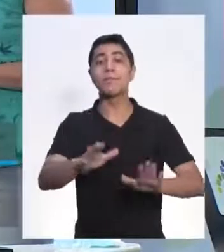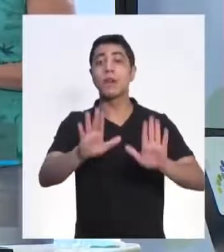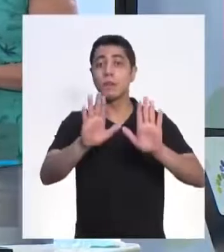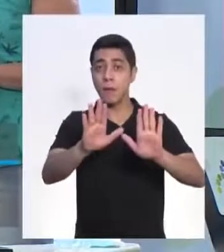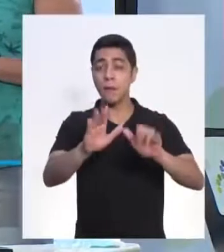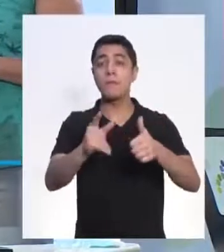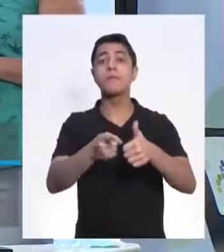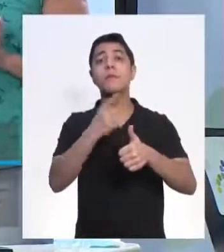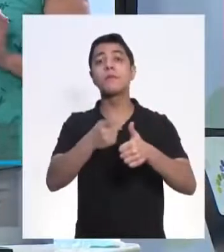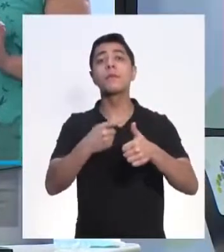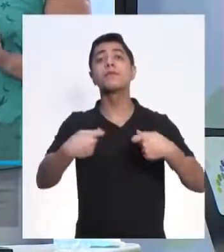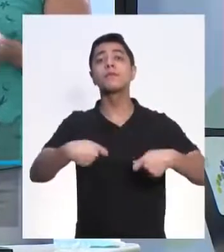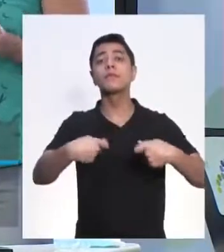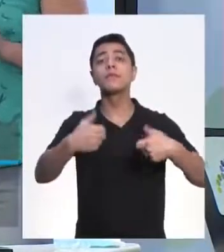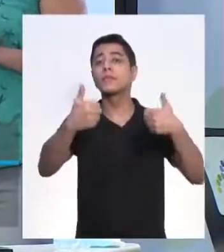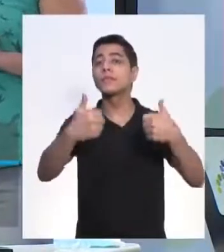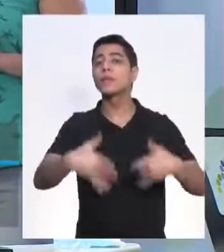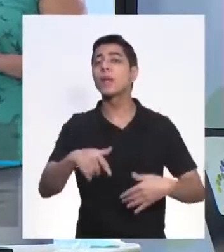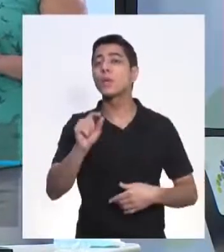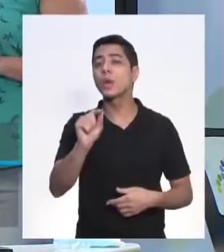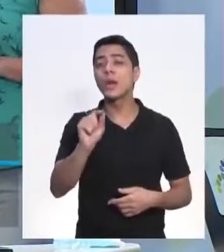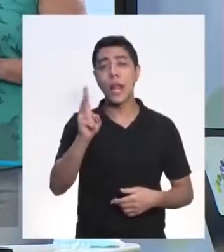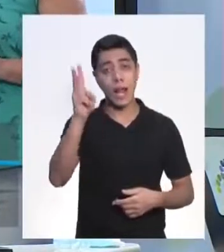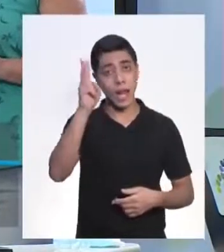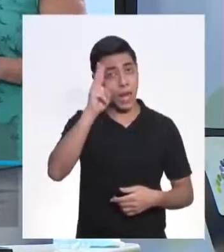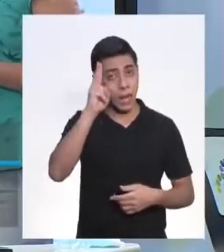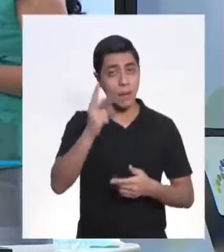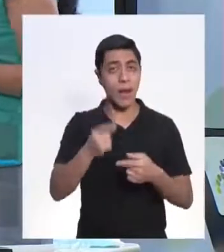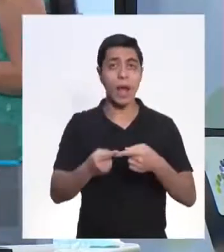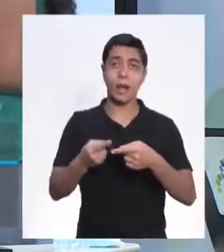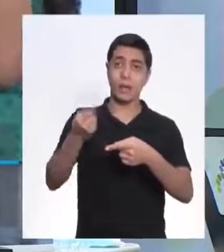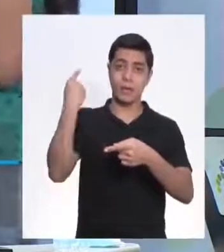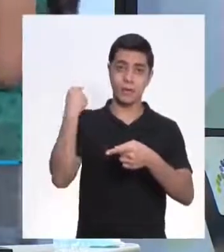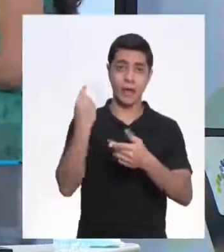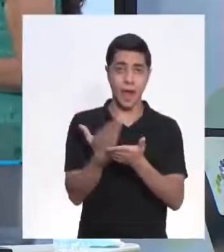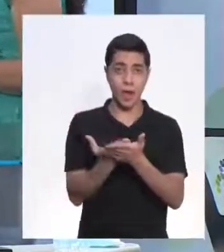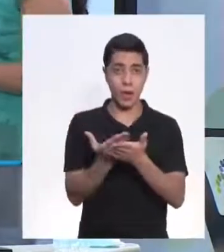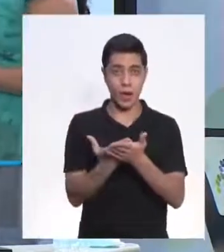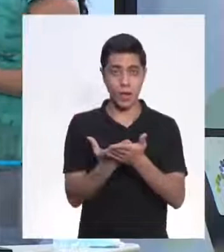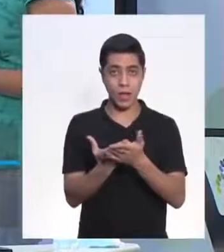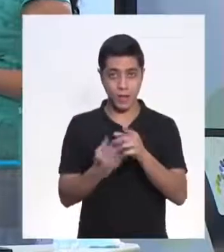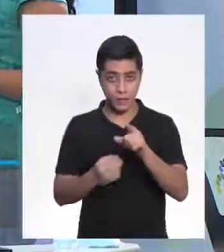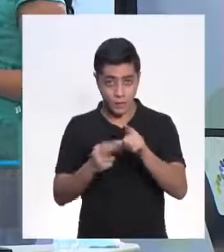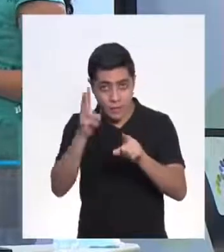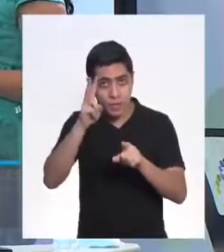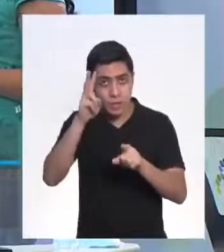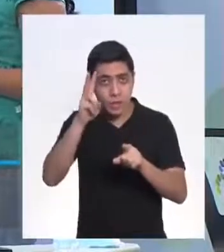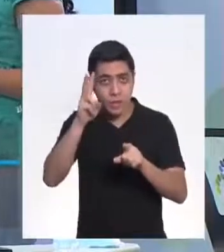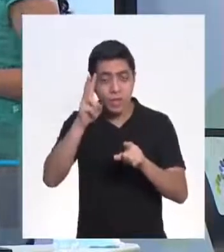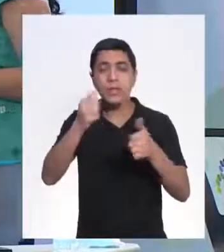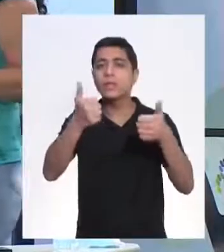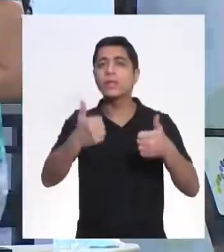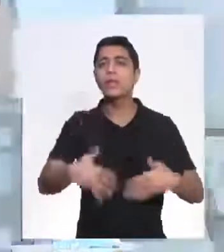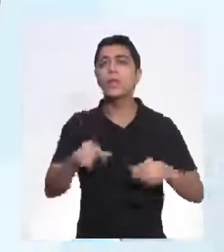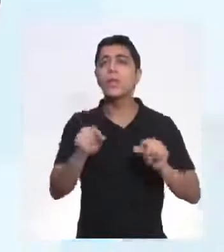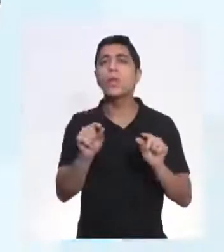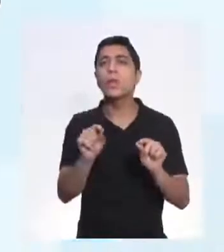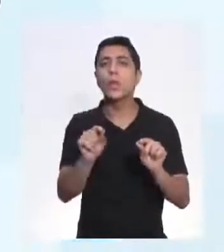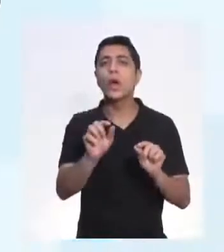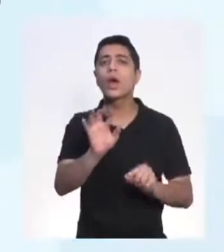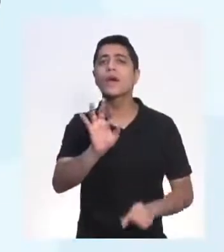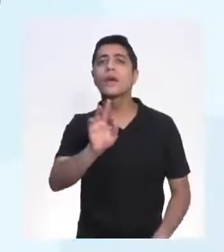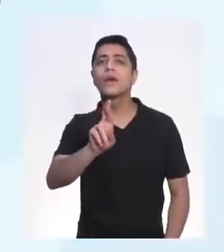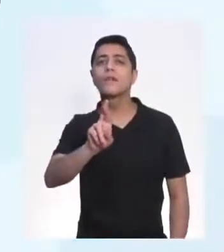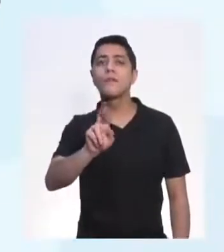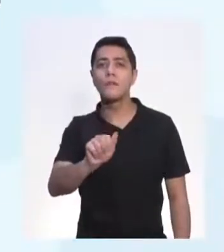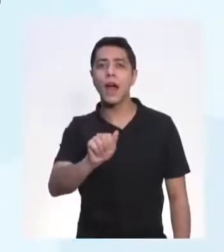decimal exato, vamos primeiro lembrar um pouco da aula passada, certo? Na aula passada, nós definimos as frações dentro do conjunto